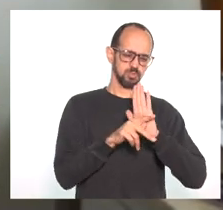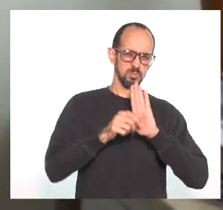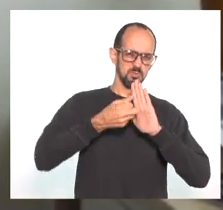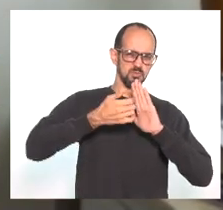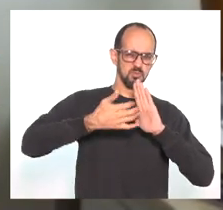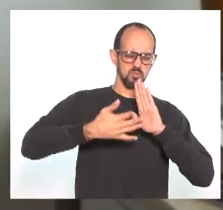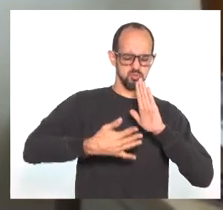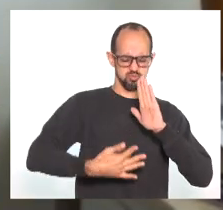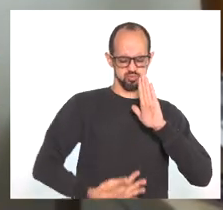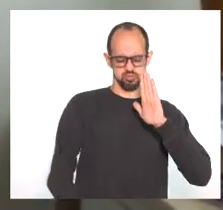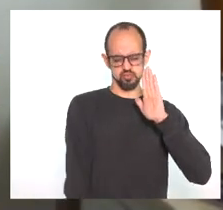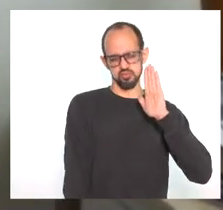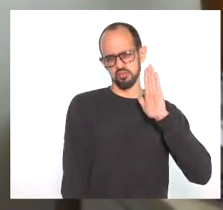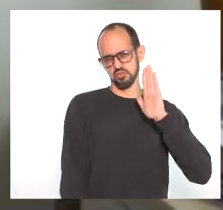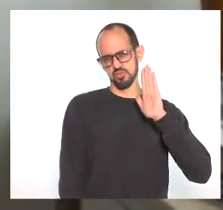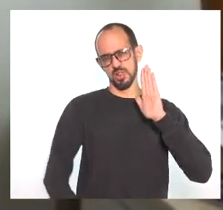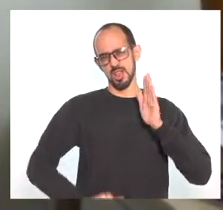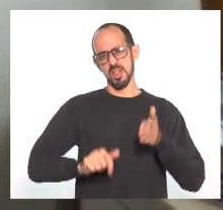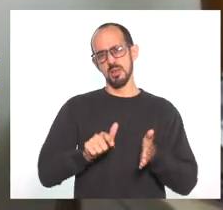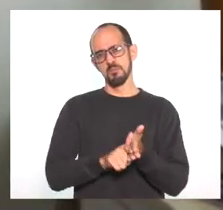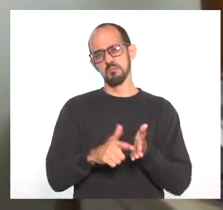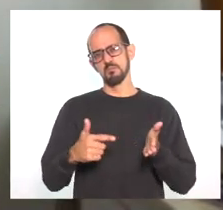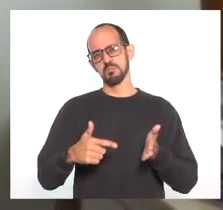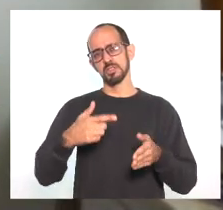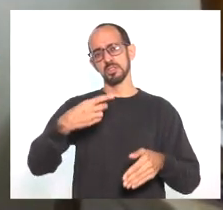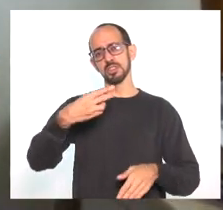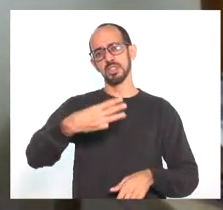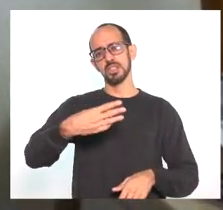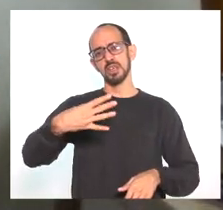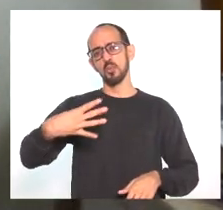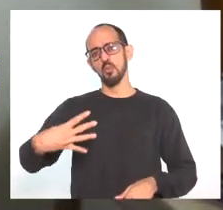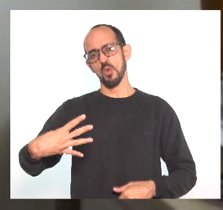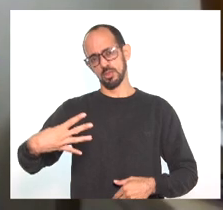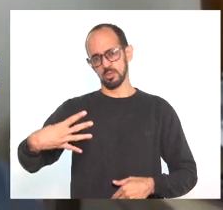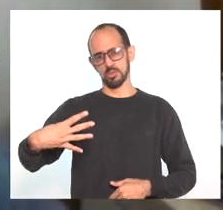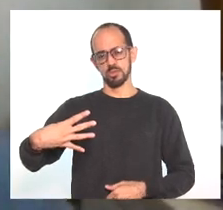extenso, composto de 34